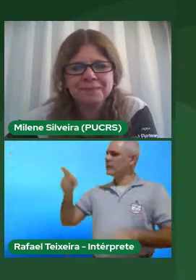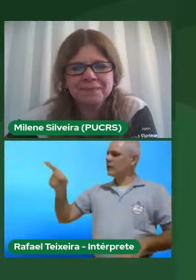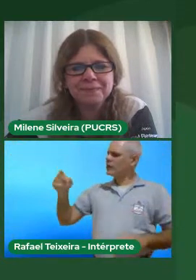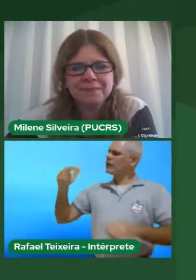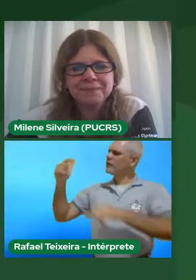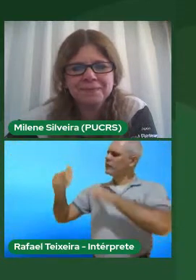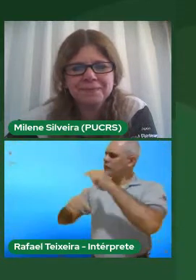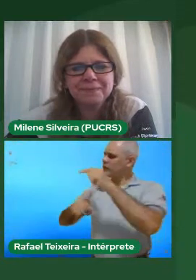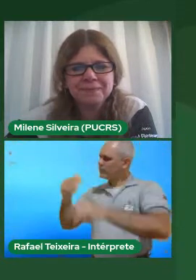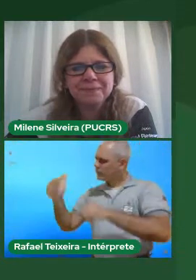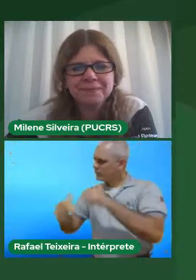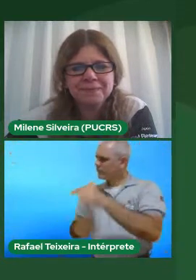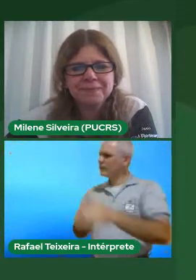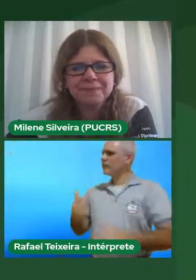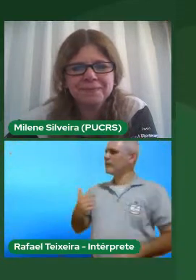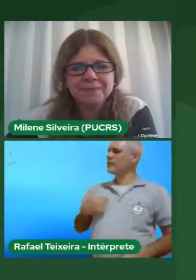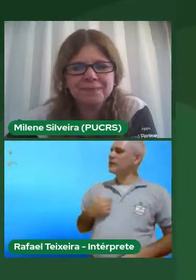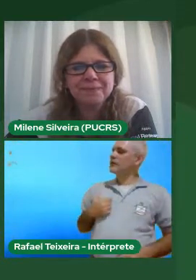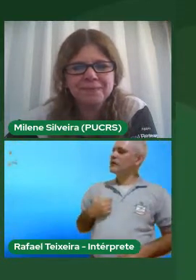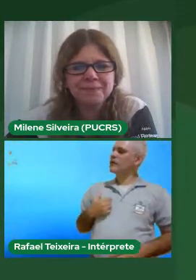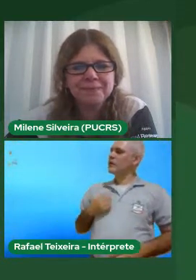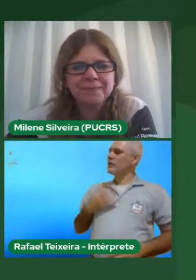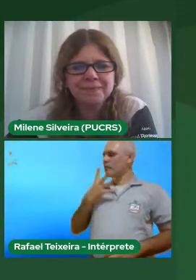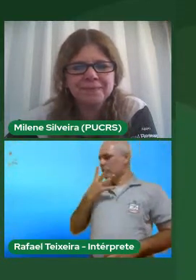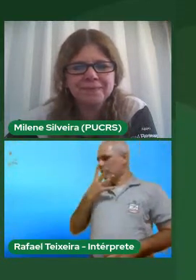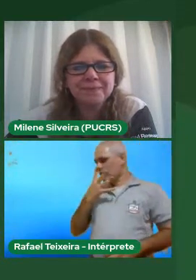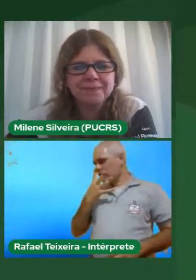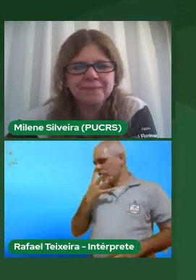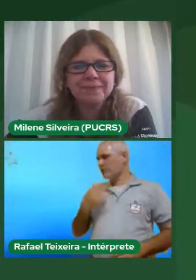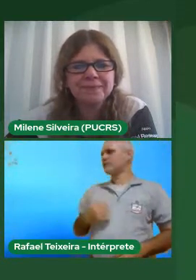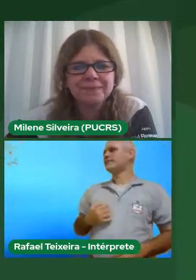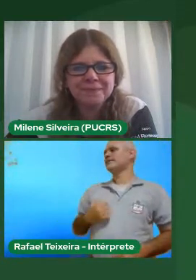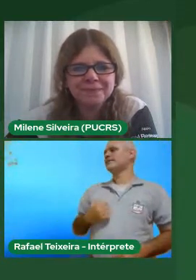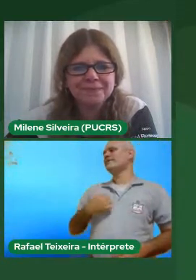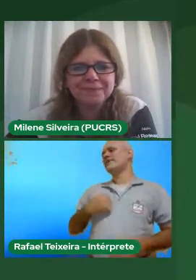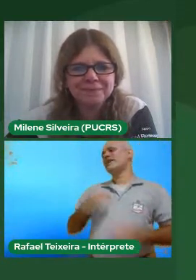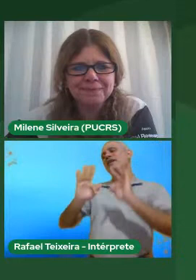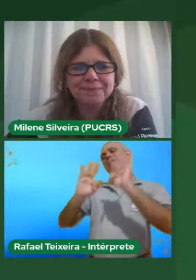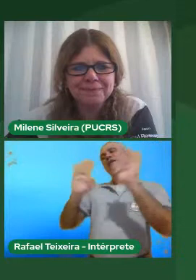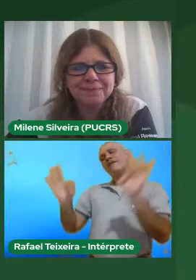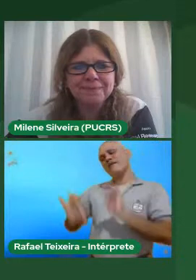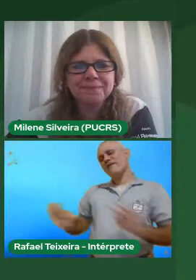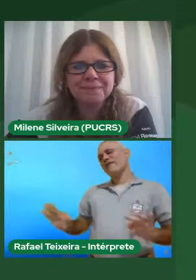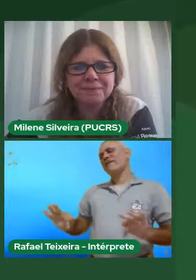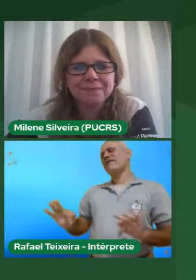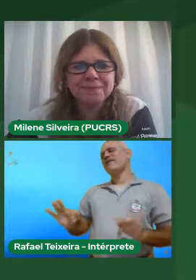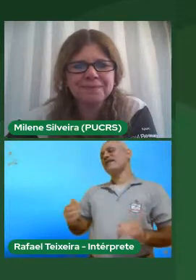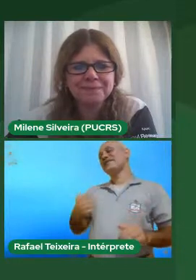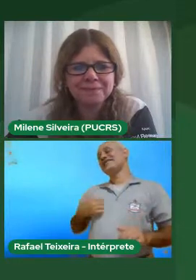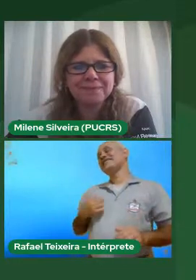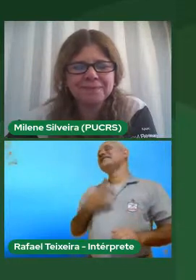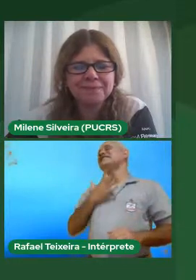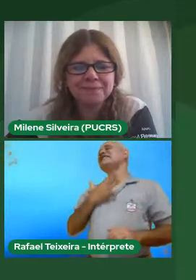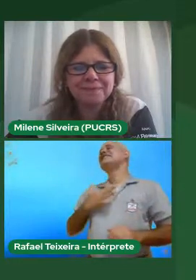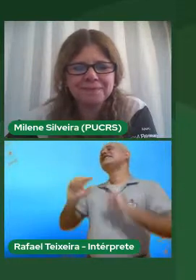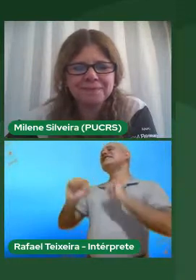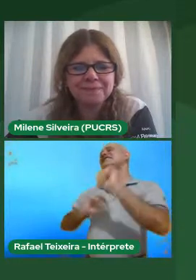E eu queria, nesse período difícil, estar aí para te dar um forte abraço, né, e para a gente poder celebrar junto